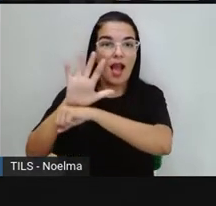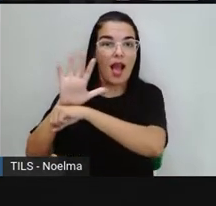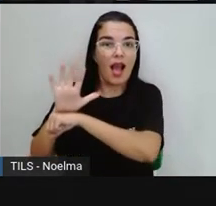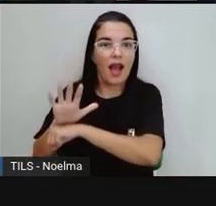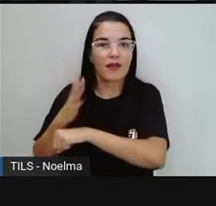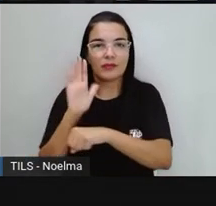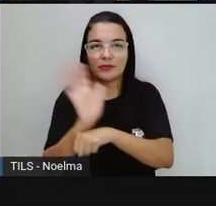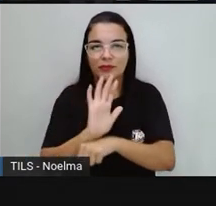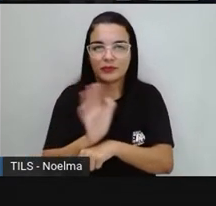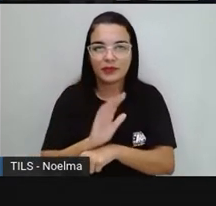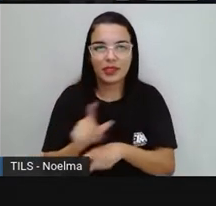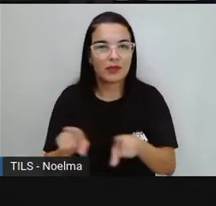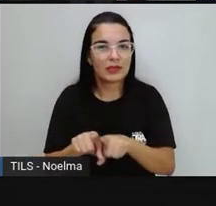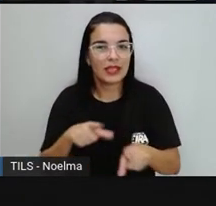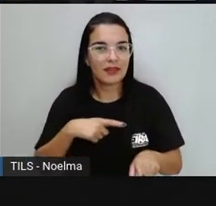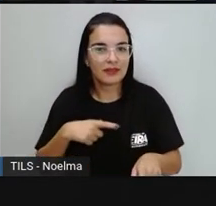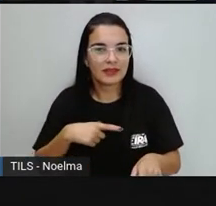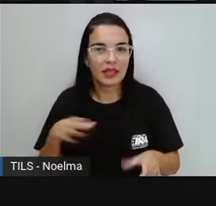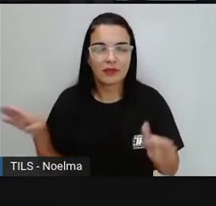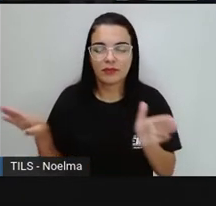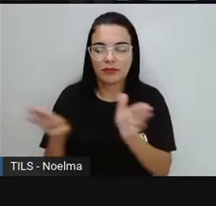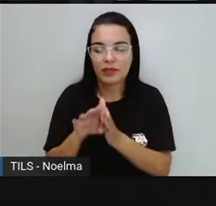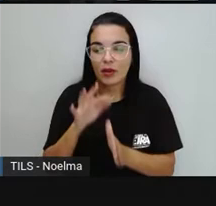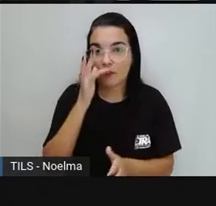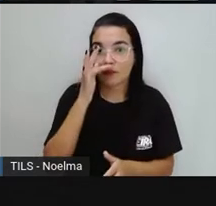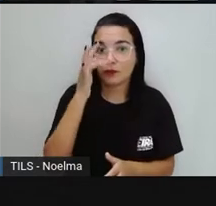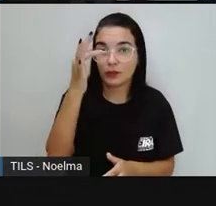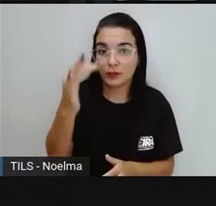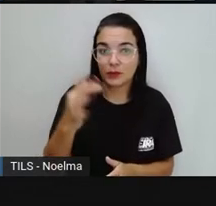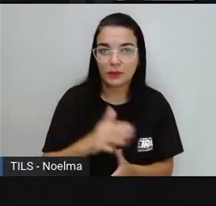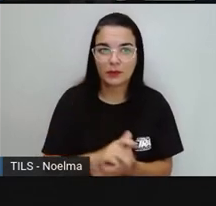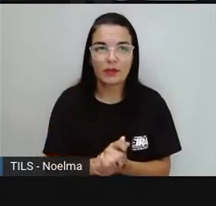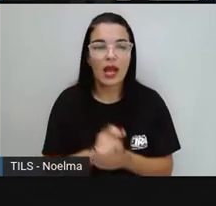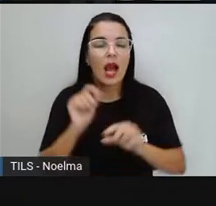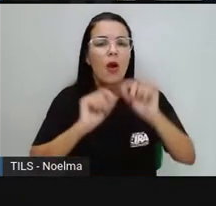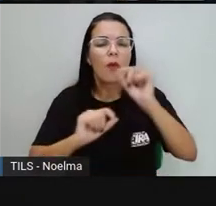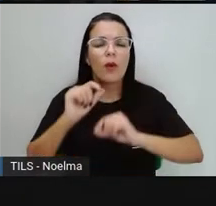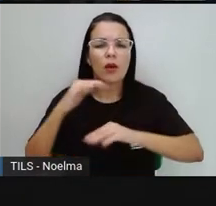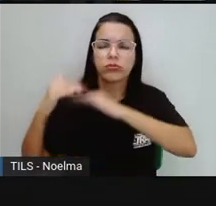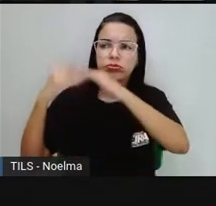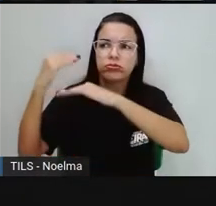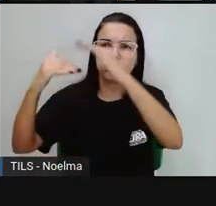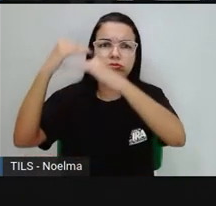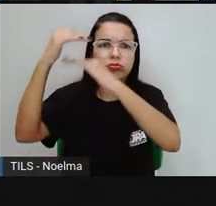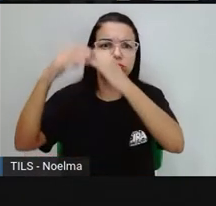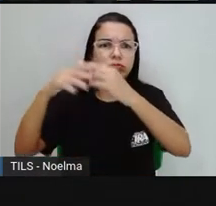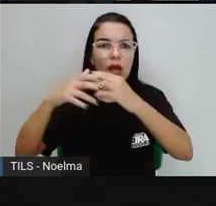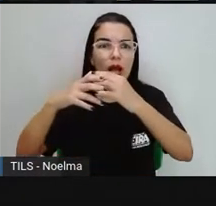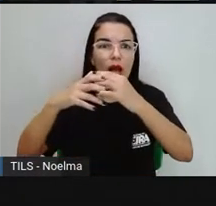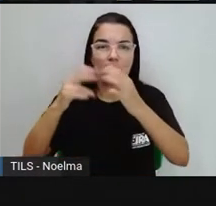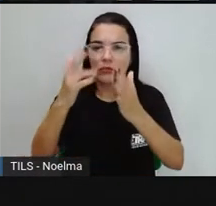possível spin-off futuramente. O nível de animação evoluiu muito desde